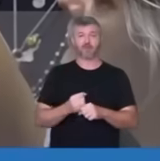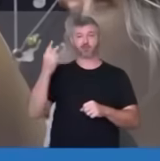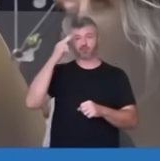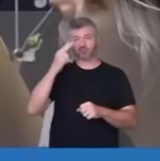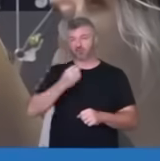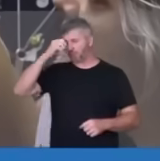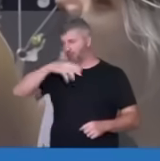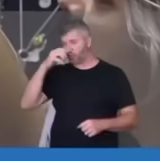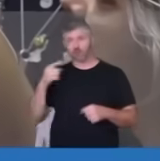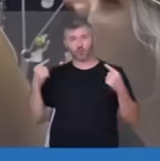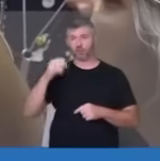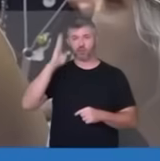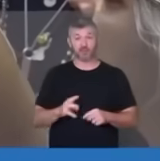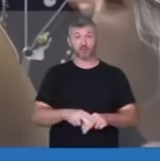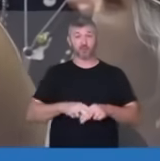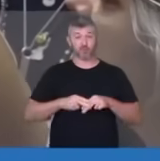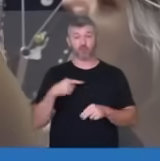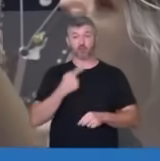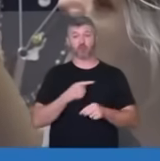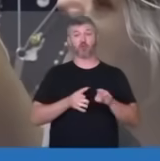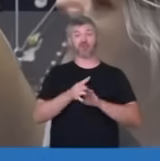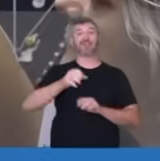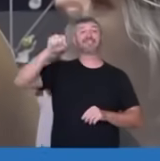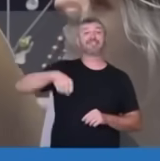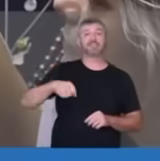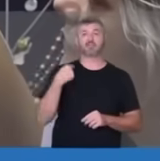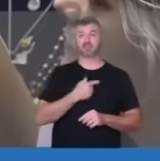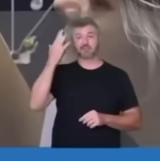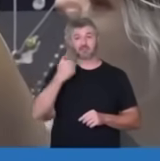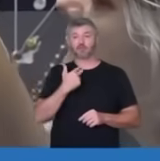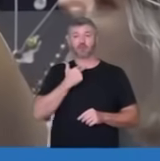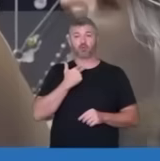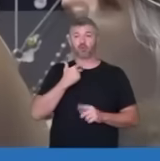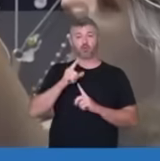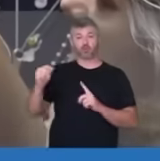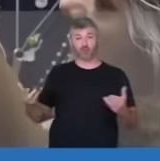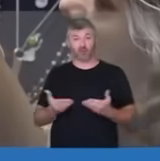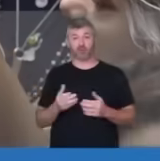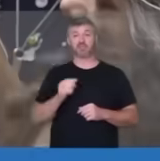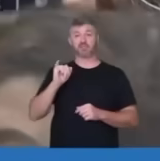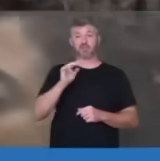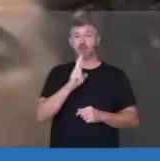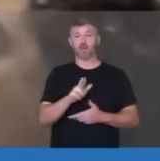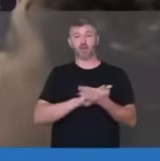tão brutal contra o nosso país. É por isso que a nossa indicação é sim. Nós sabemos que não poderemos sair daqui hoje sem